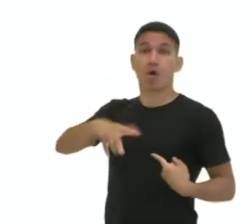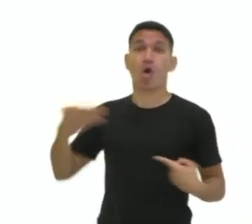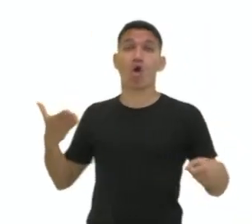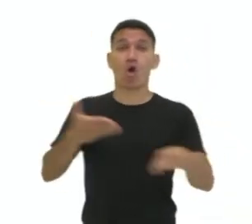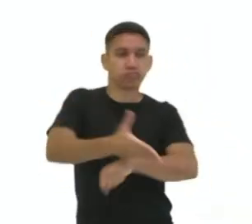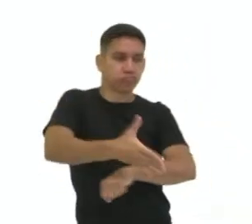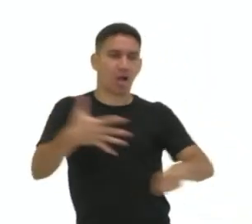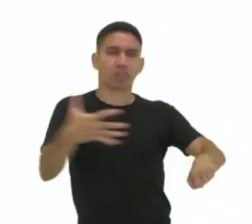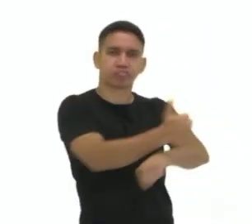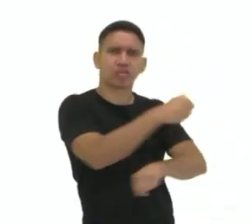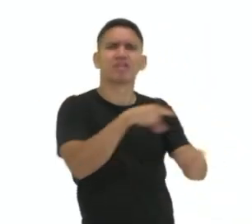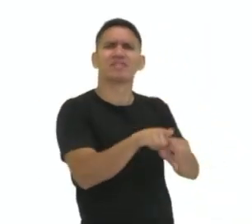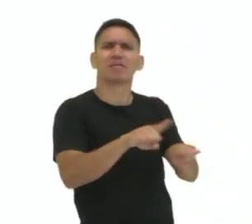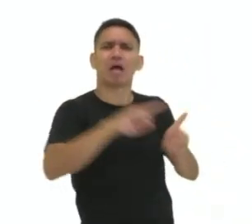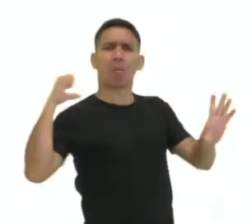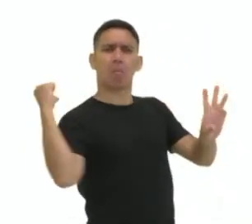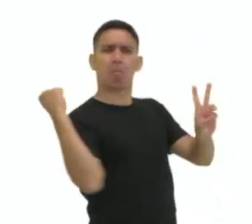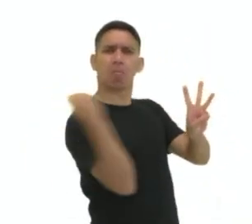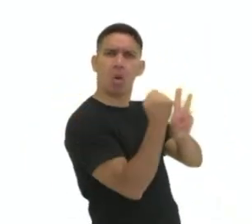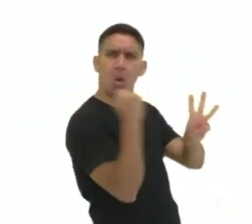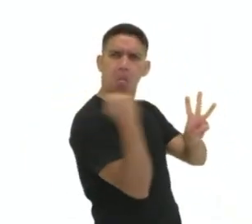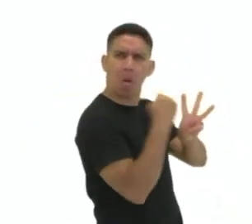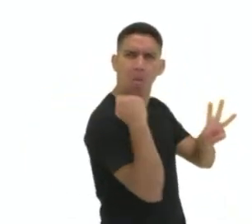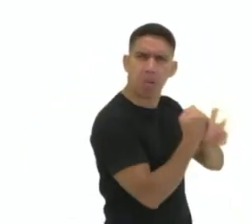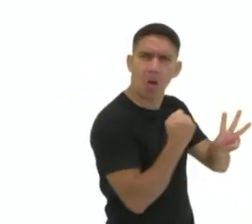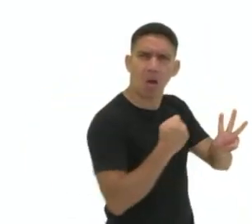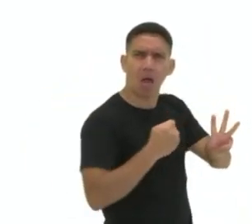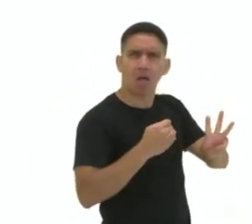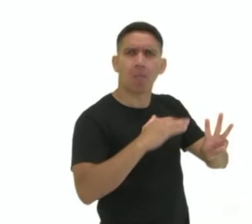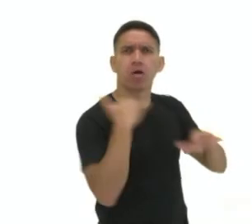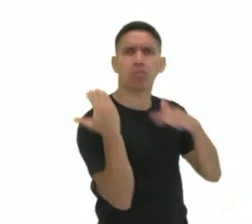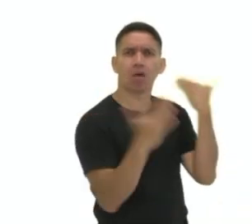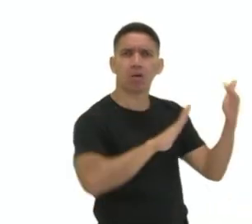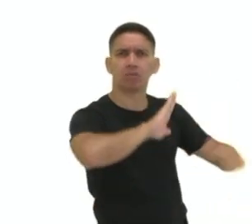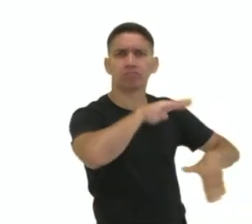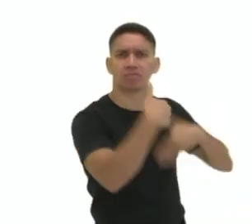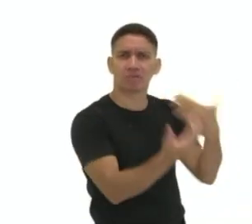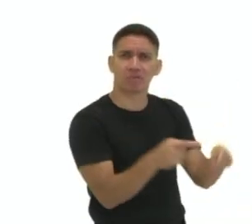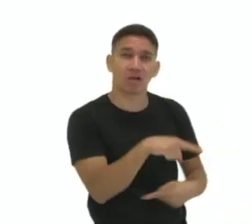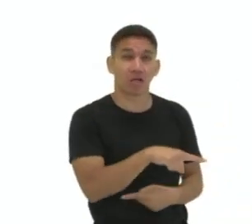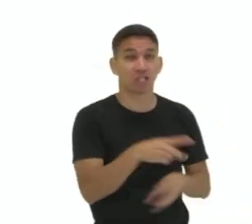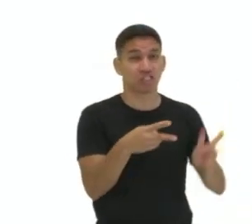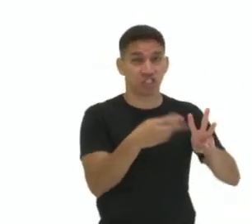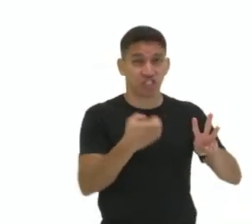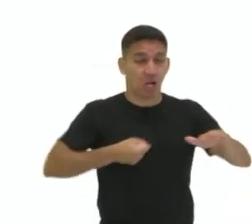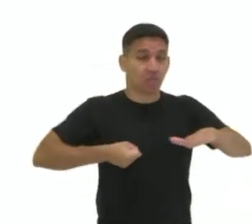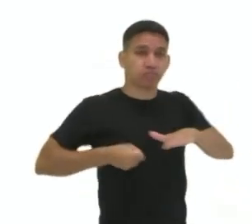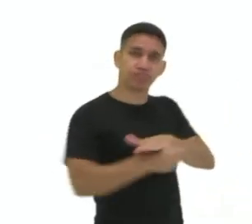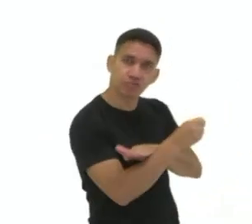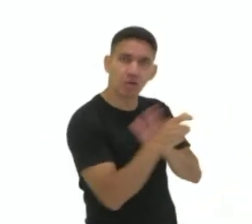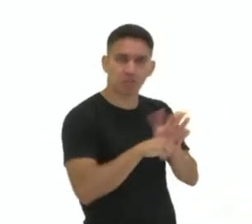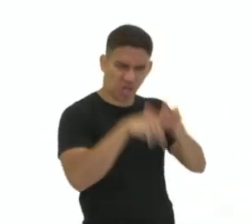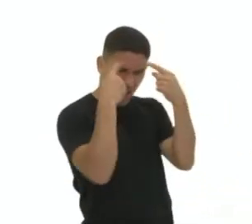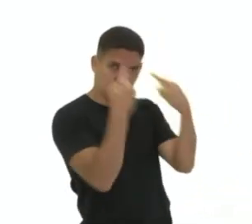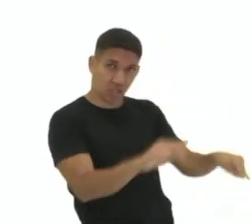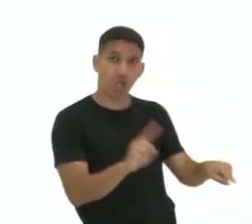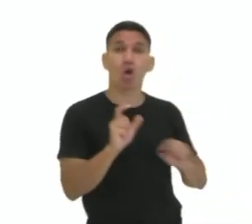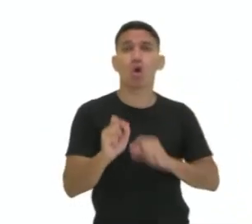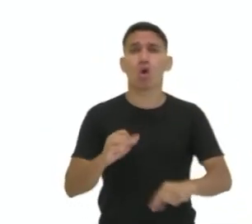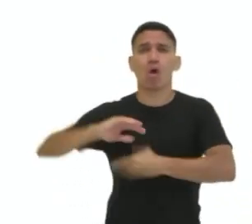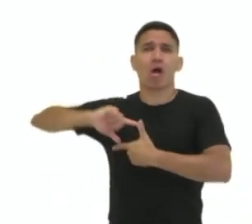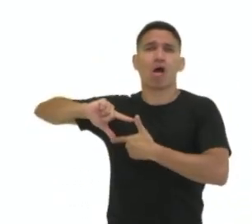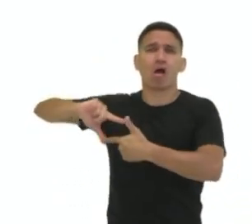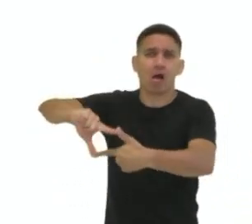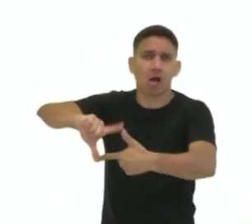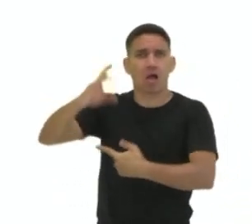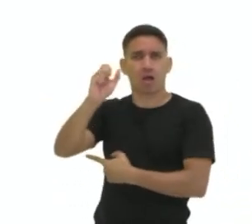e exterminar a população indígena. Impuseram então, por meio da violência, os costumes europeus, a religião